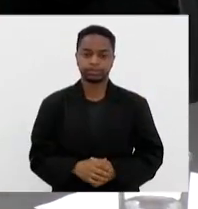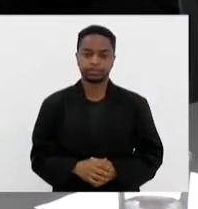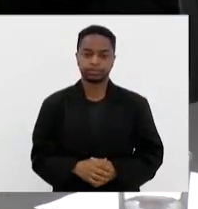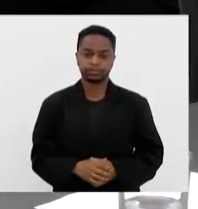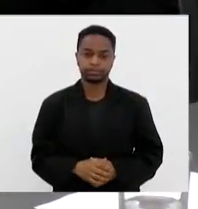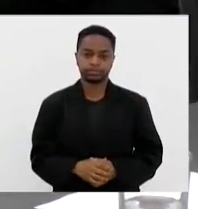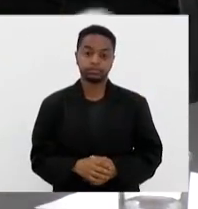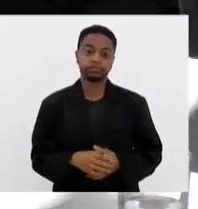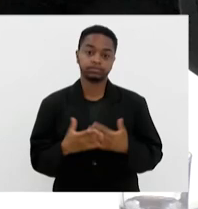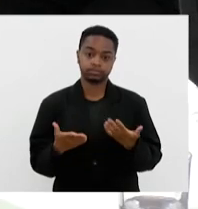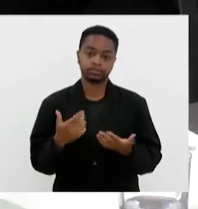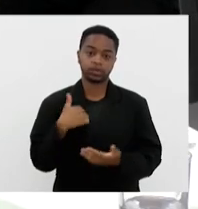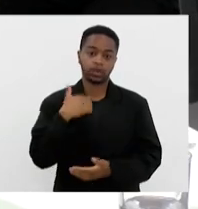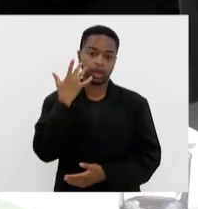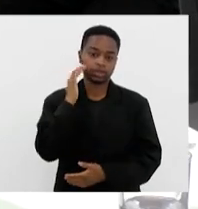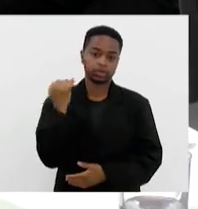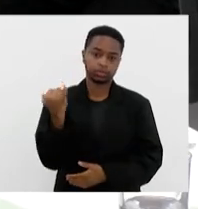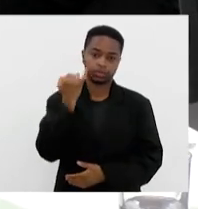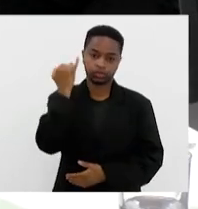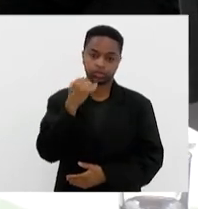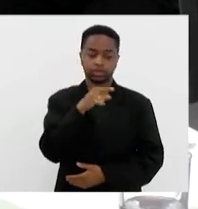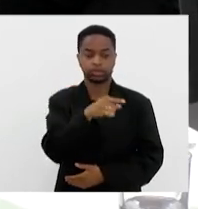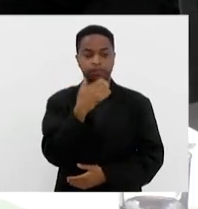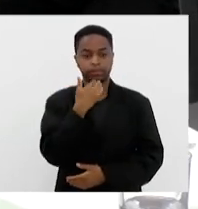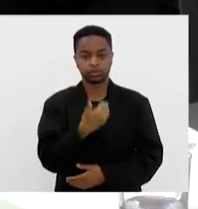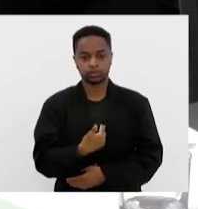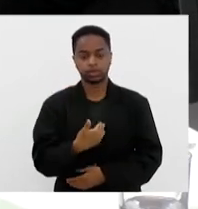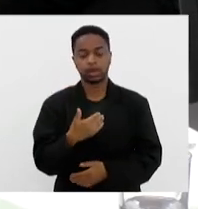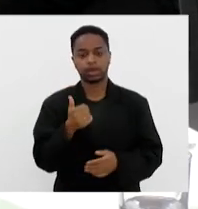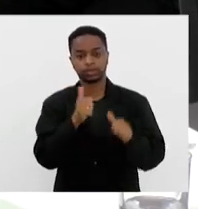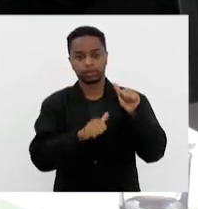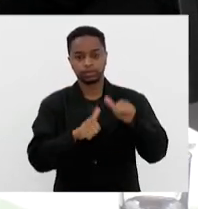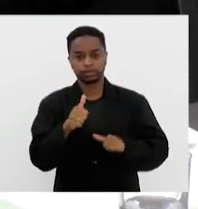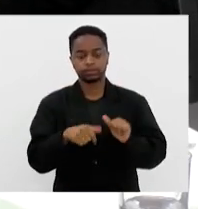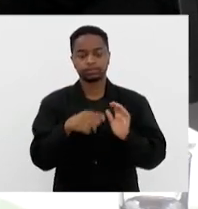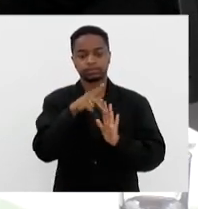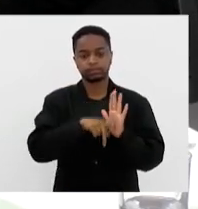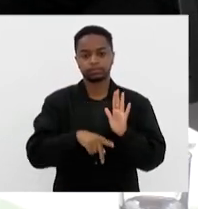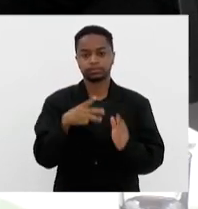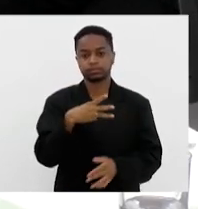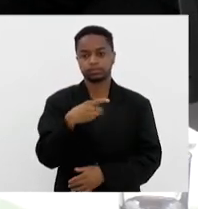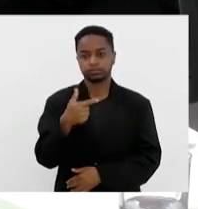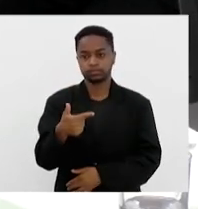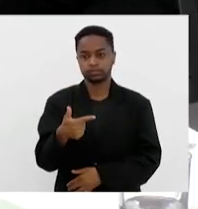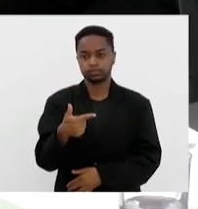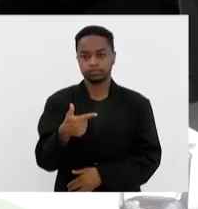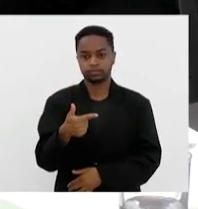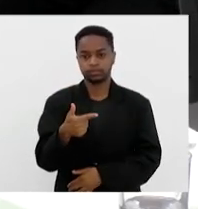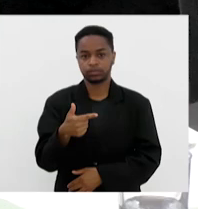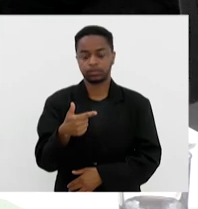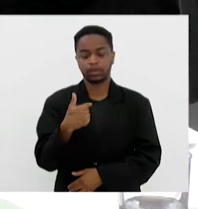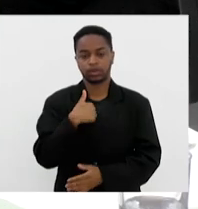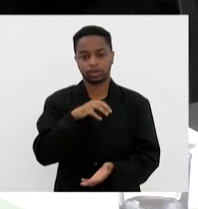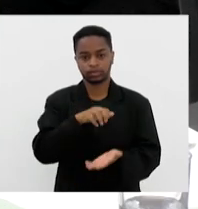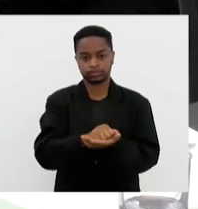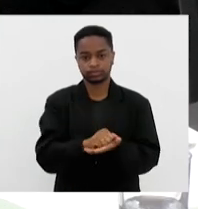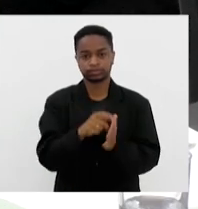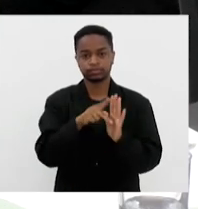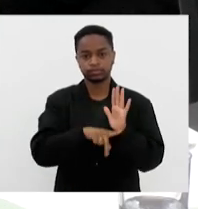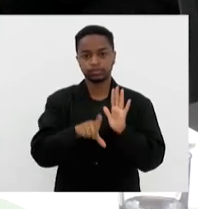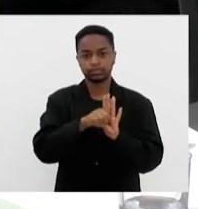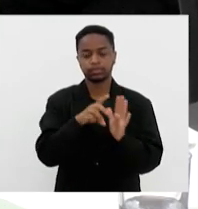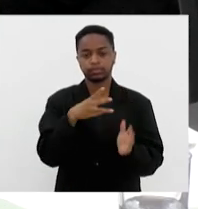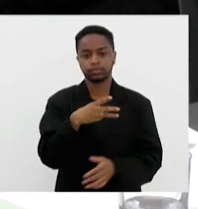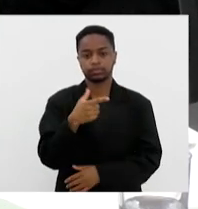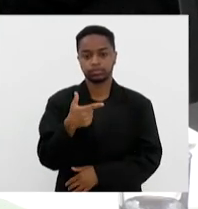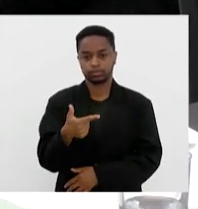Então, prudente aí a pedido de vista do deputado Luiz Paulo, projeto 32 da pauta. Eu só não cantei, vou cantar para registrar. É o PL 32